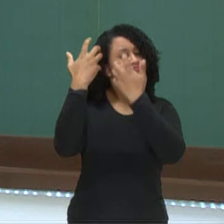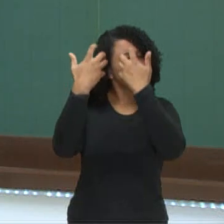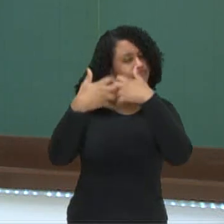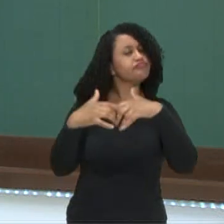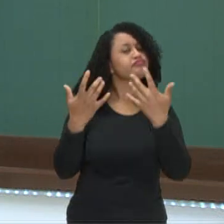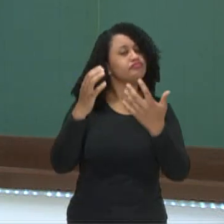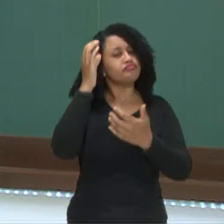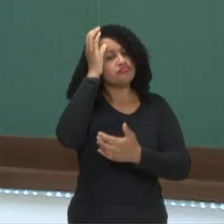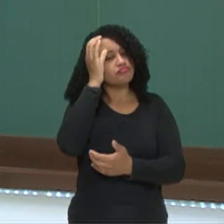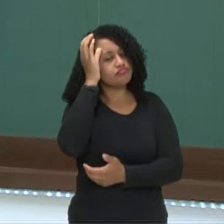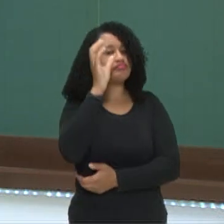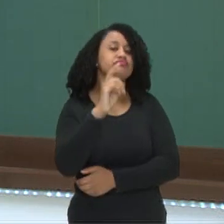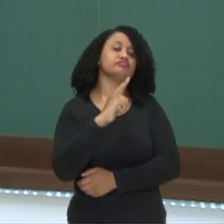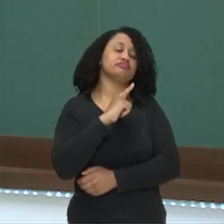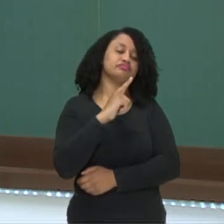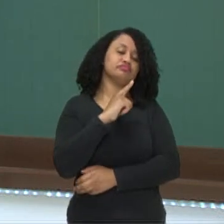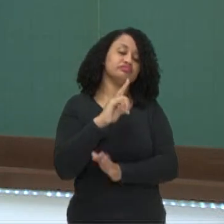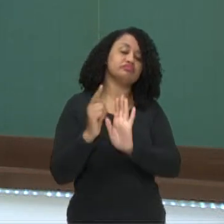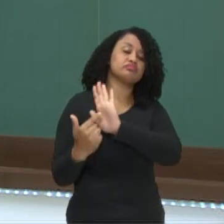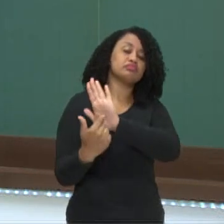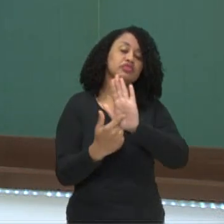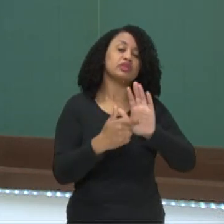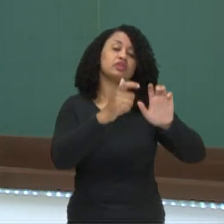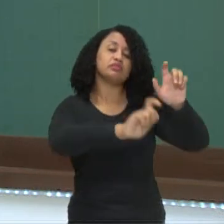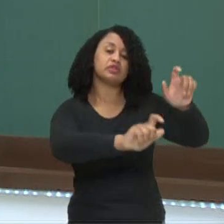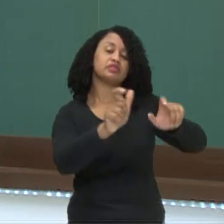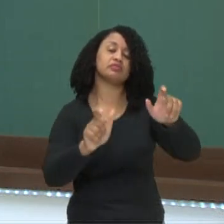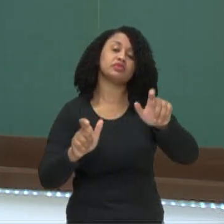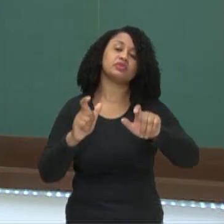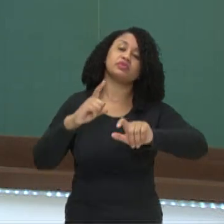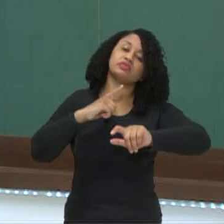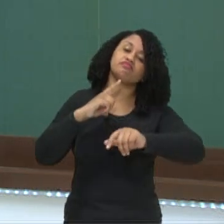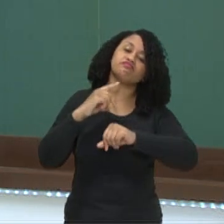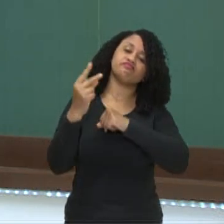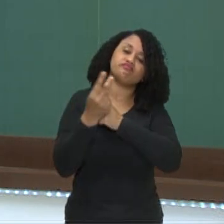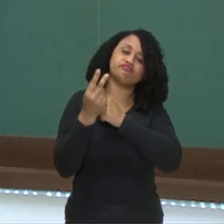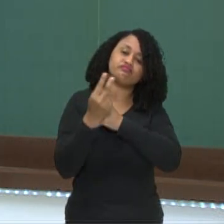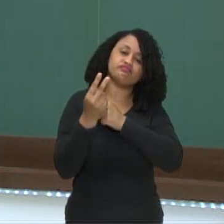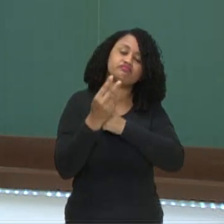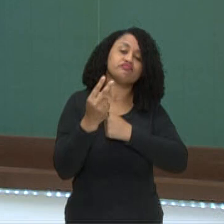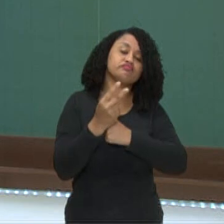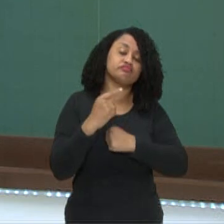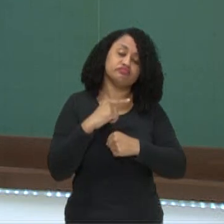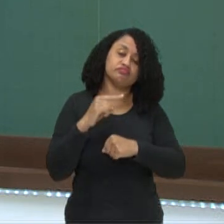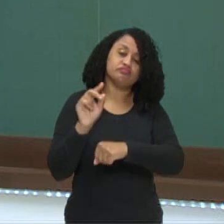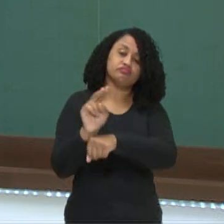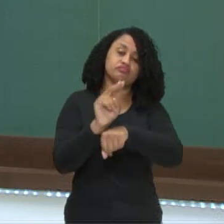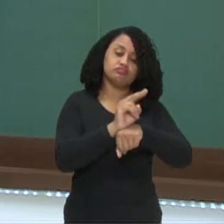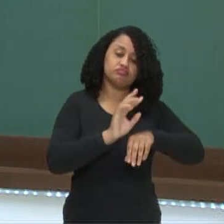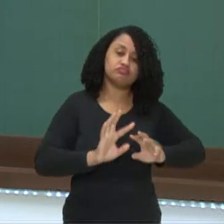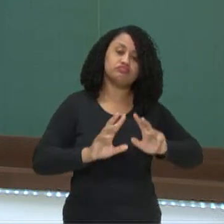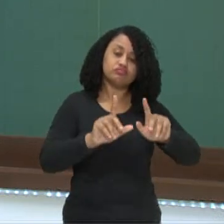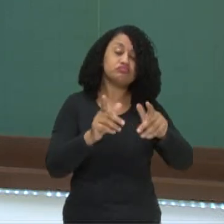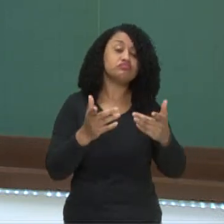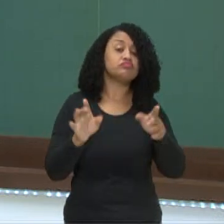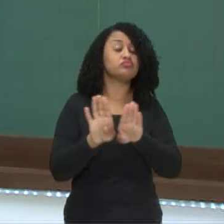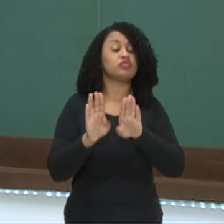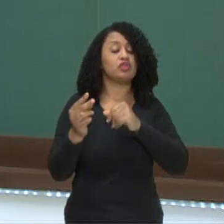animal, fazer essa indicação para as pessoas ali terem cuidado, e até mesmo é um cuidado com o